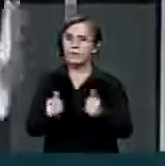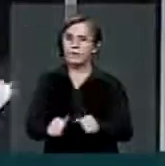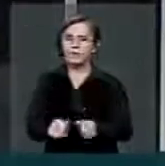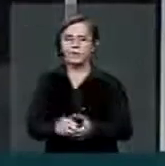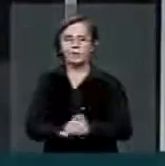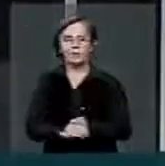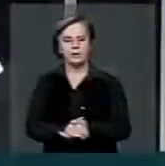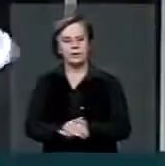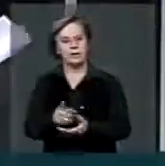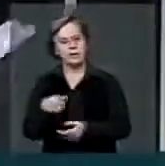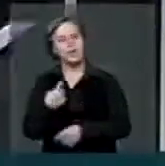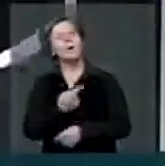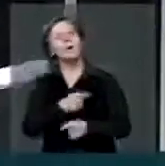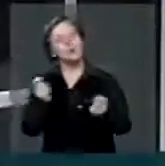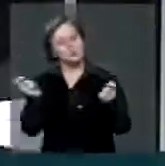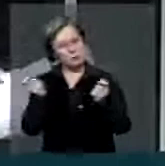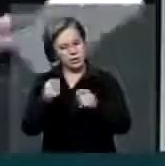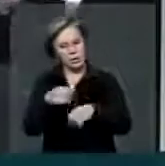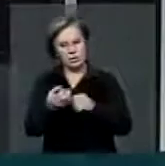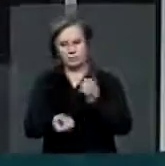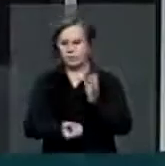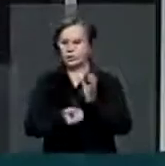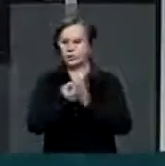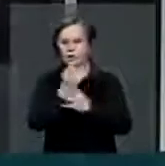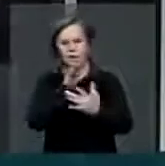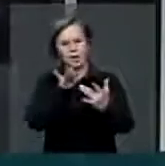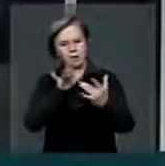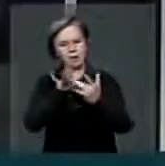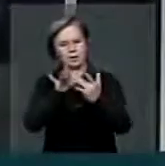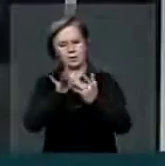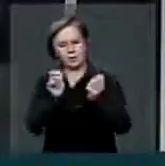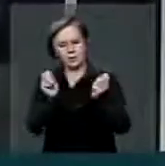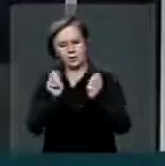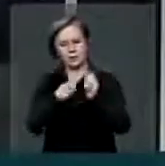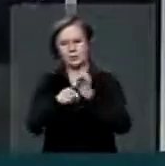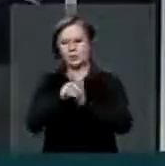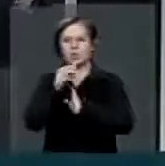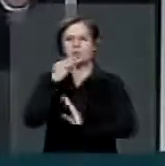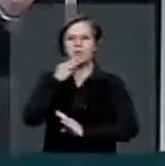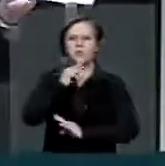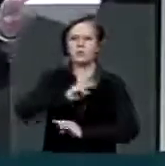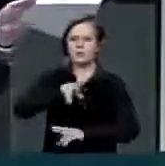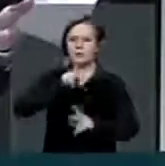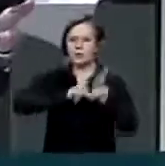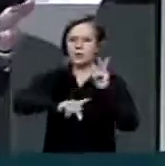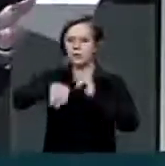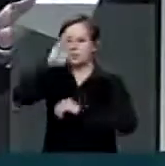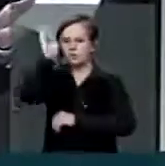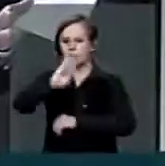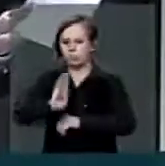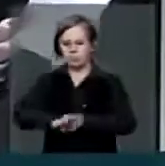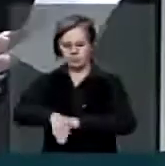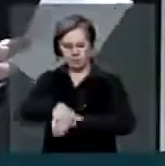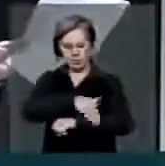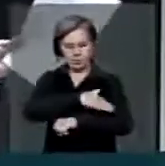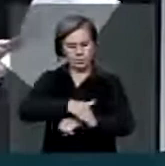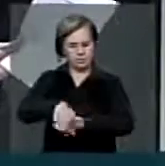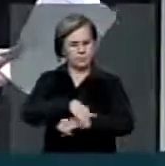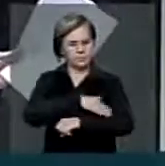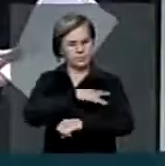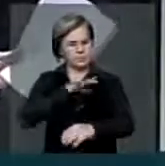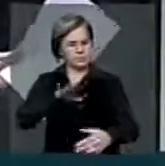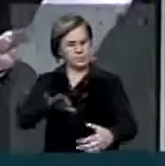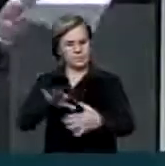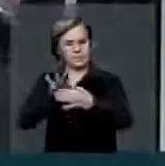Nós podemos criar um canal que permita que estes milhões de brasileiros que hoje estão na rua, que estão ligados